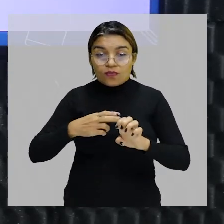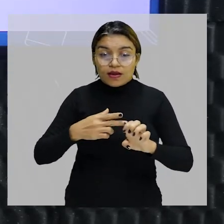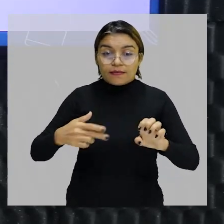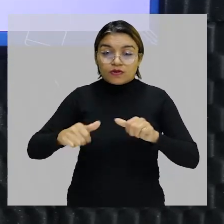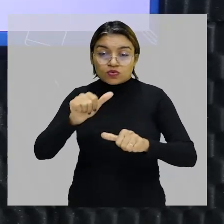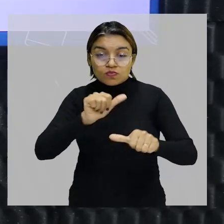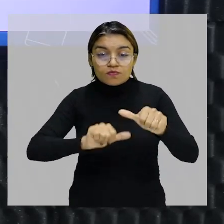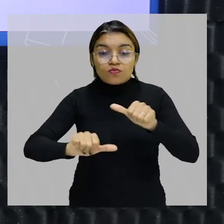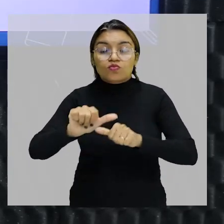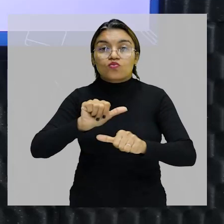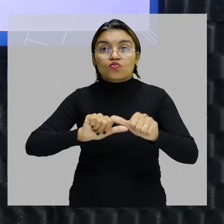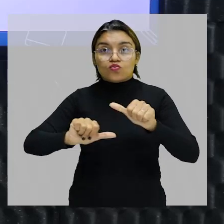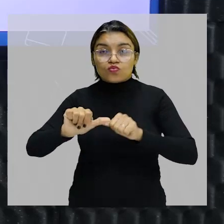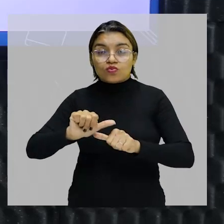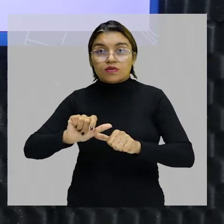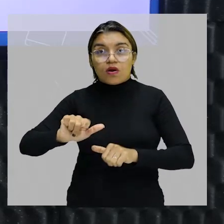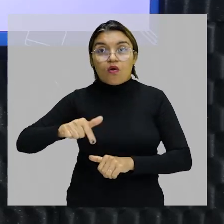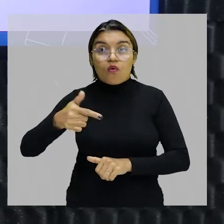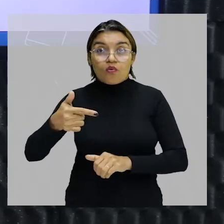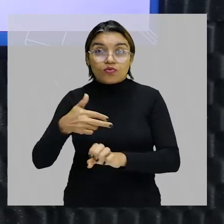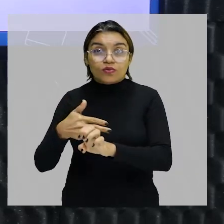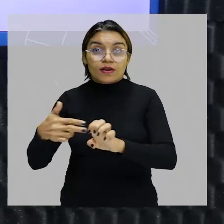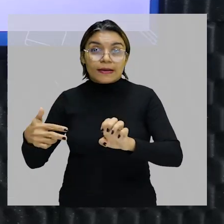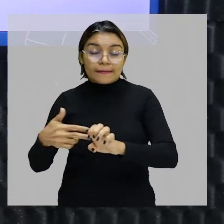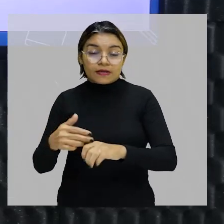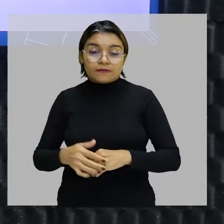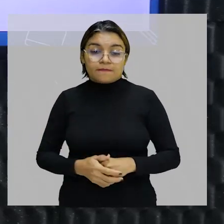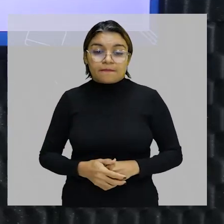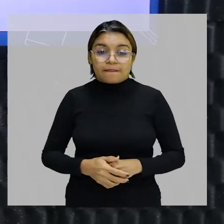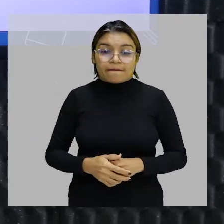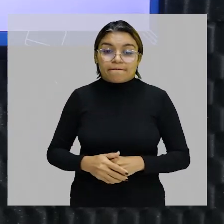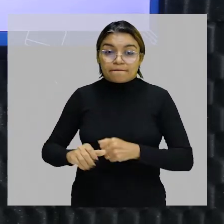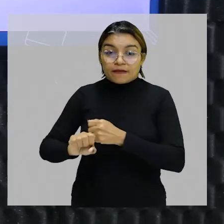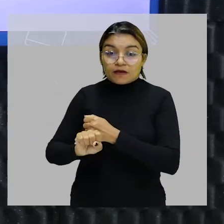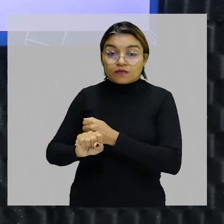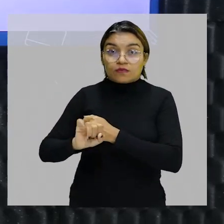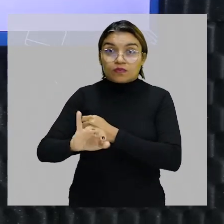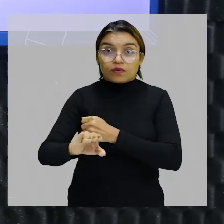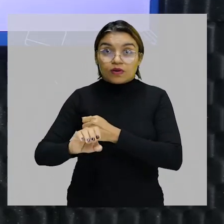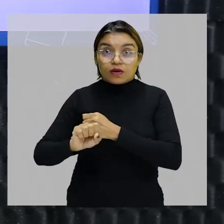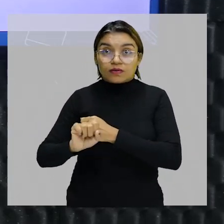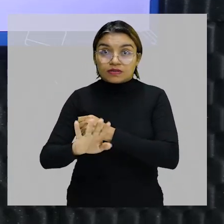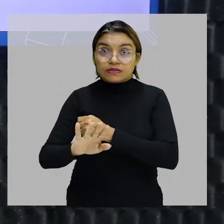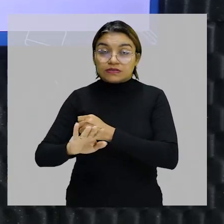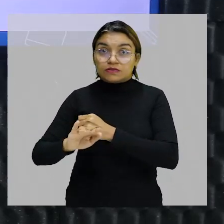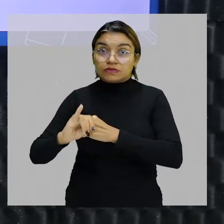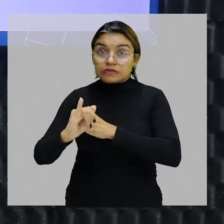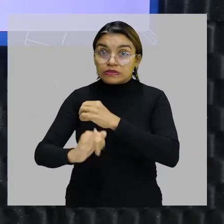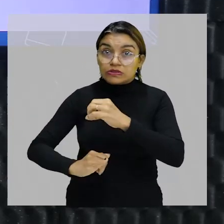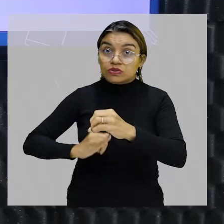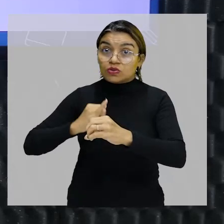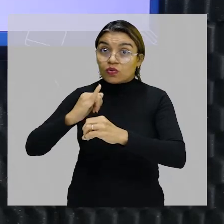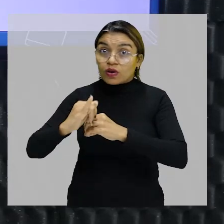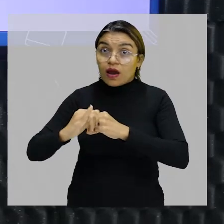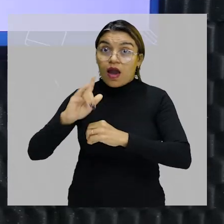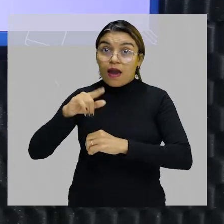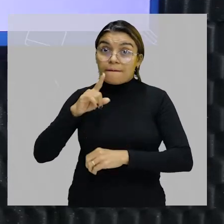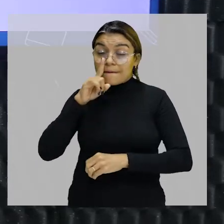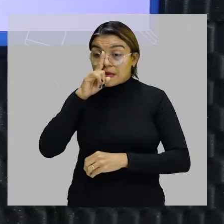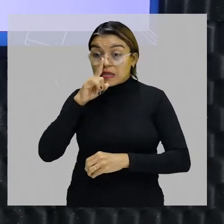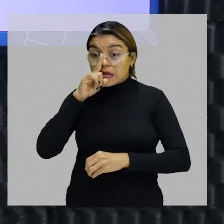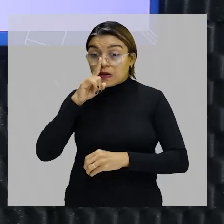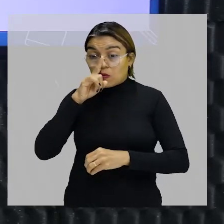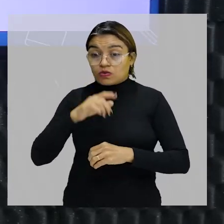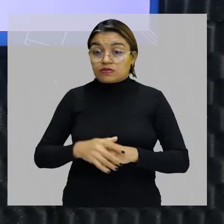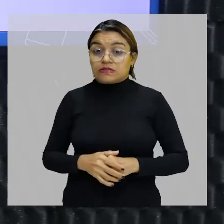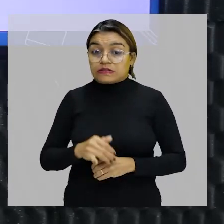em outro, ok? Bom, a radiação ionizante é a mais perigosa de todas. A